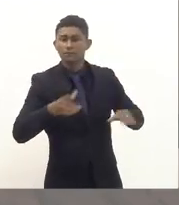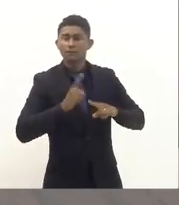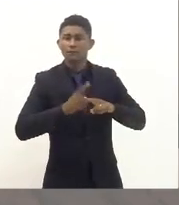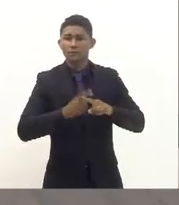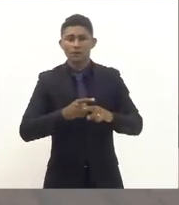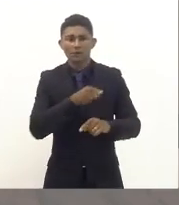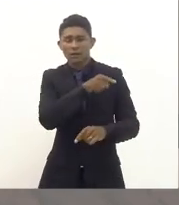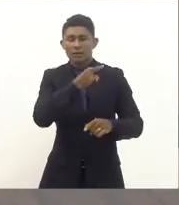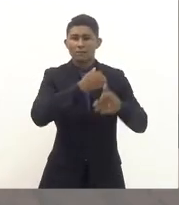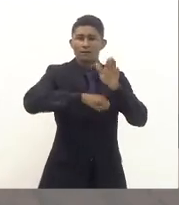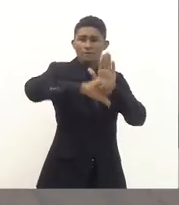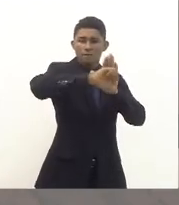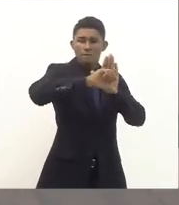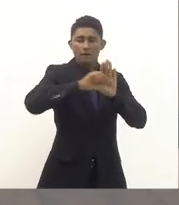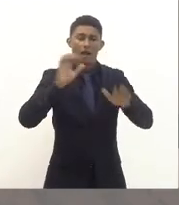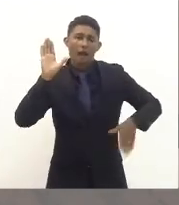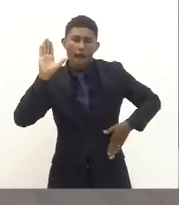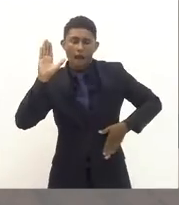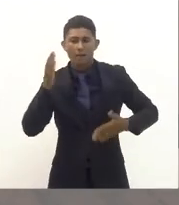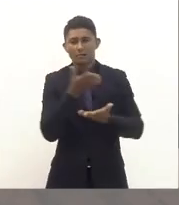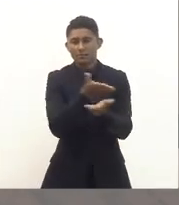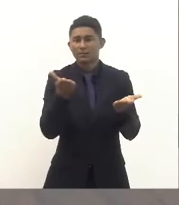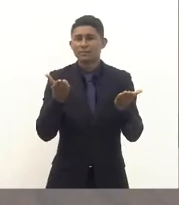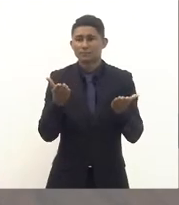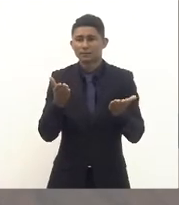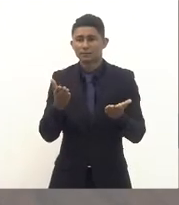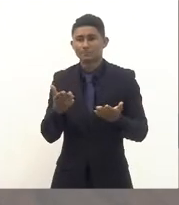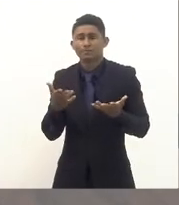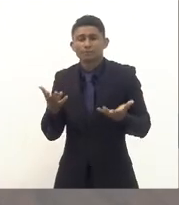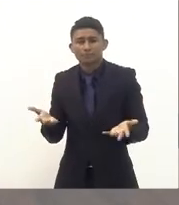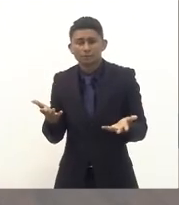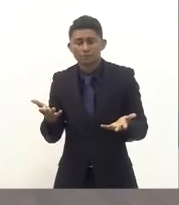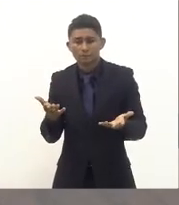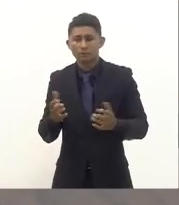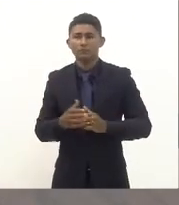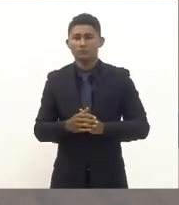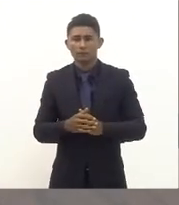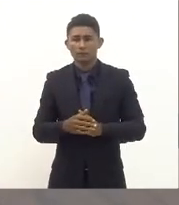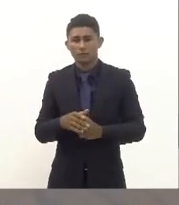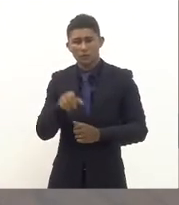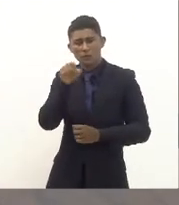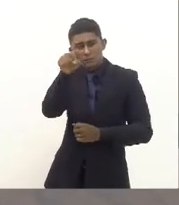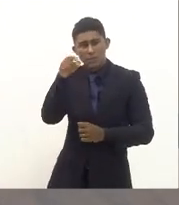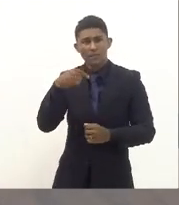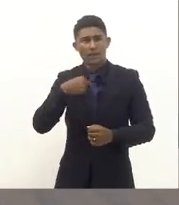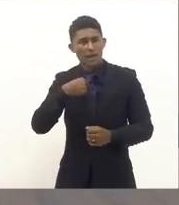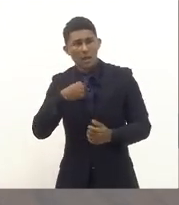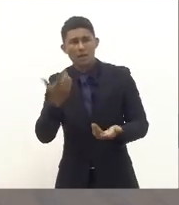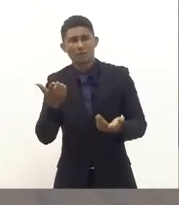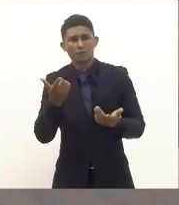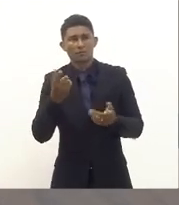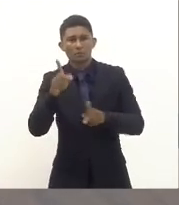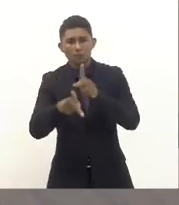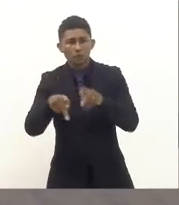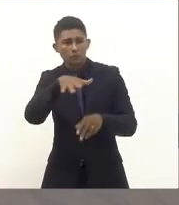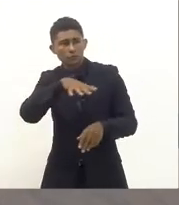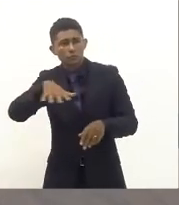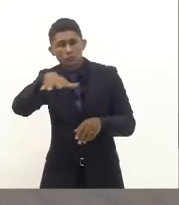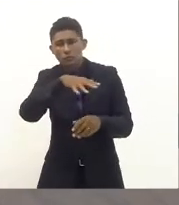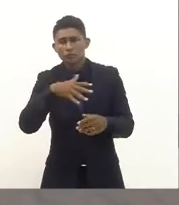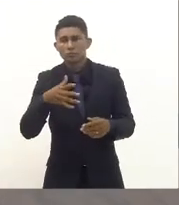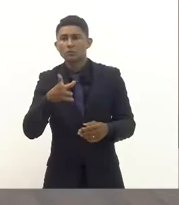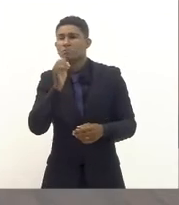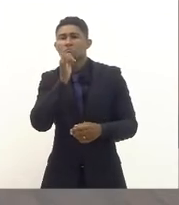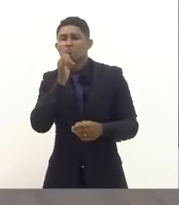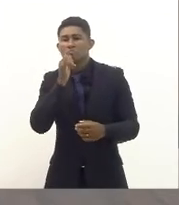dirigida à população de bem pô te ajudou qualquer movimento involuntário o seu meu da população de bem